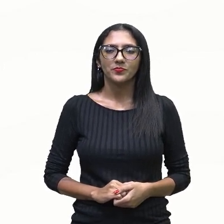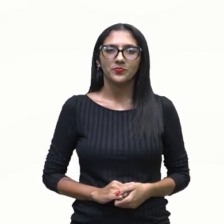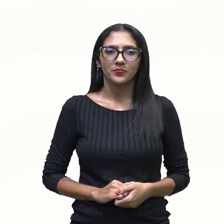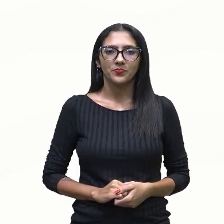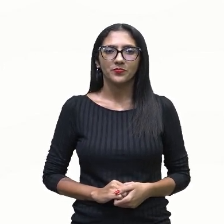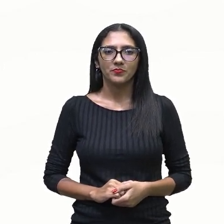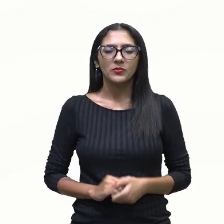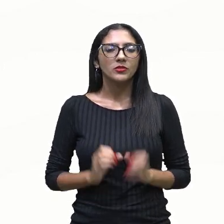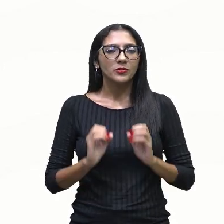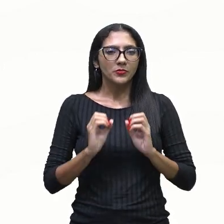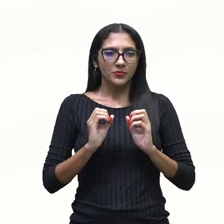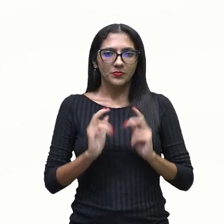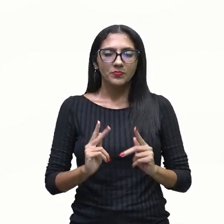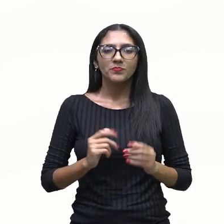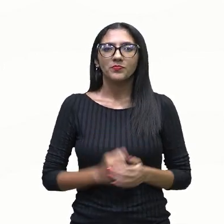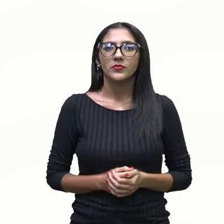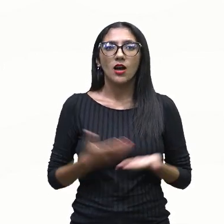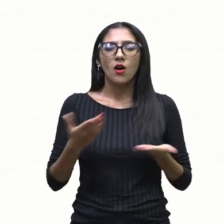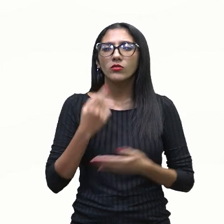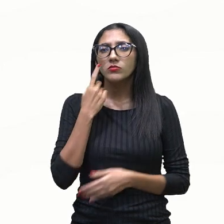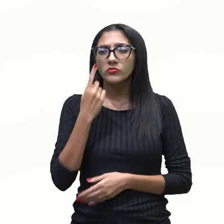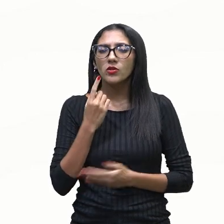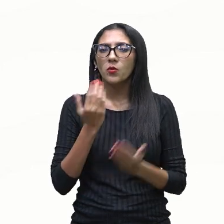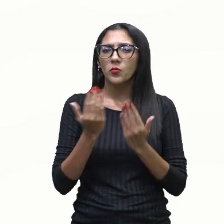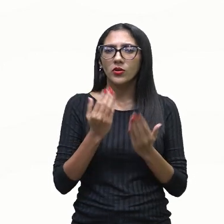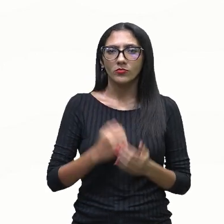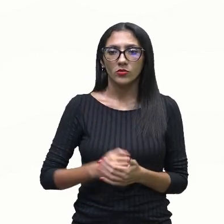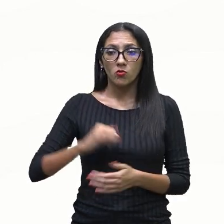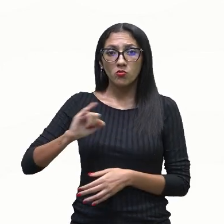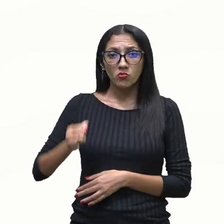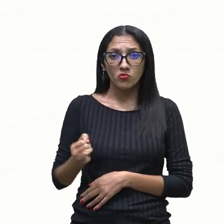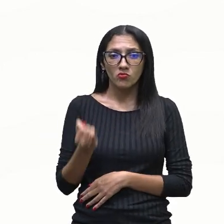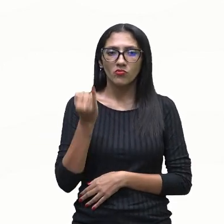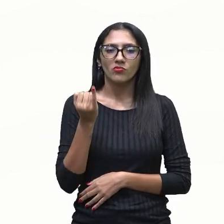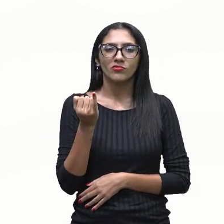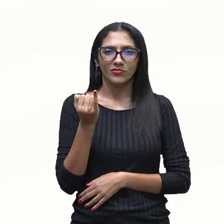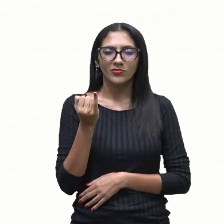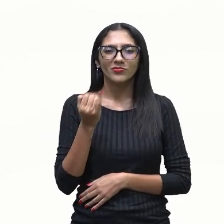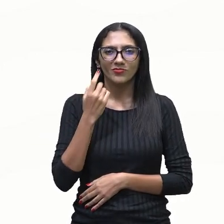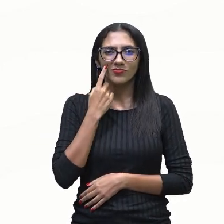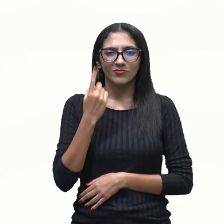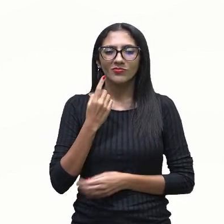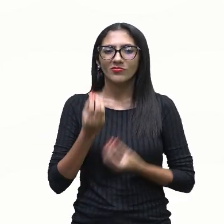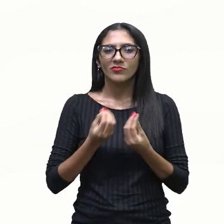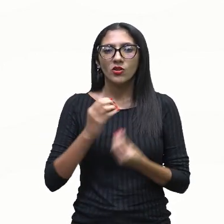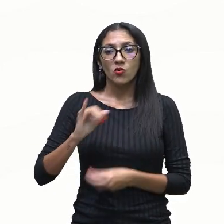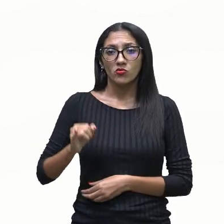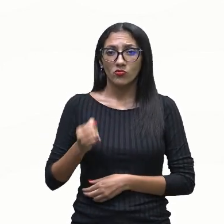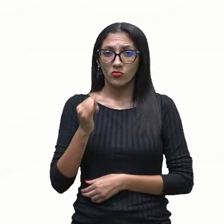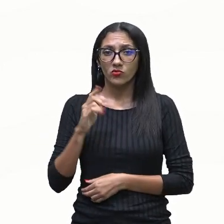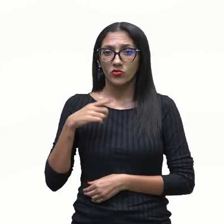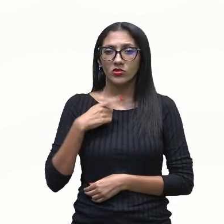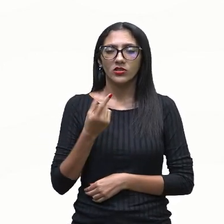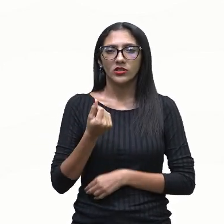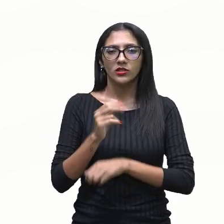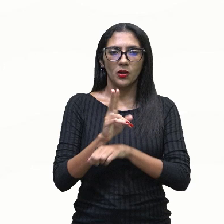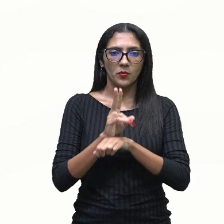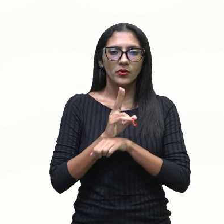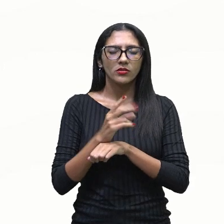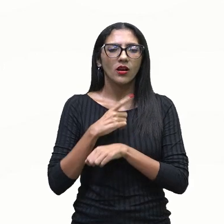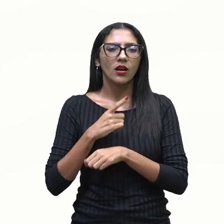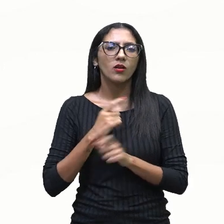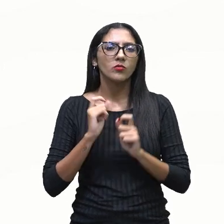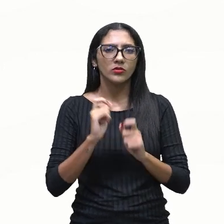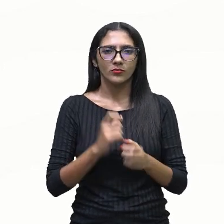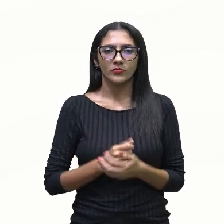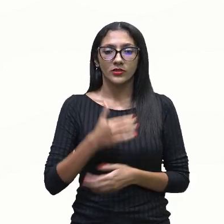R$800, ok? Os juros, vamos destacar aqui, os juros desse empréstimo equivale